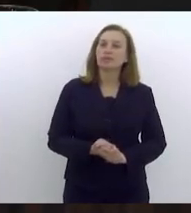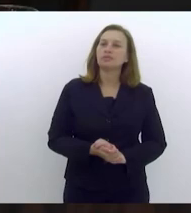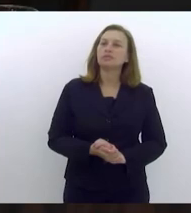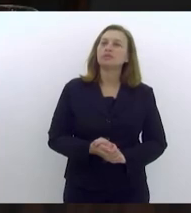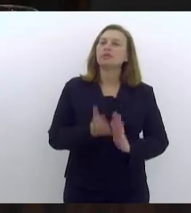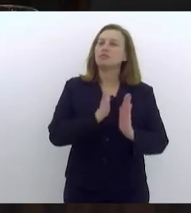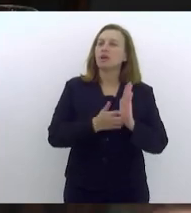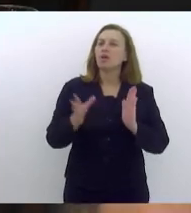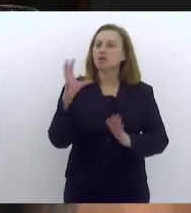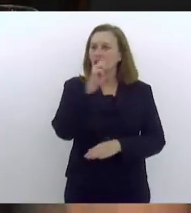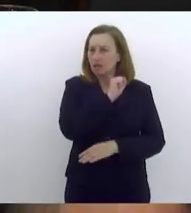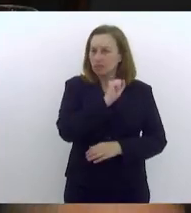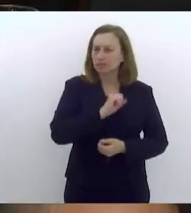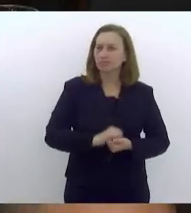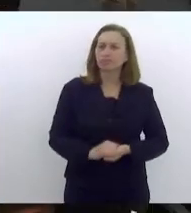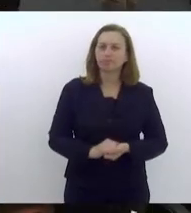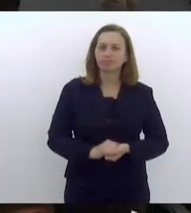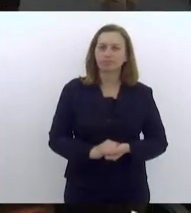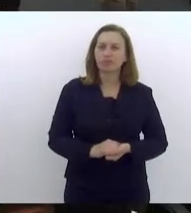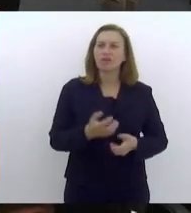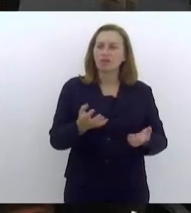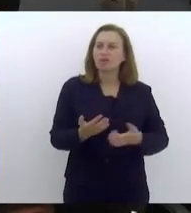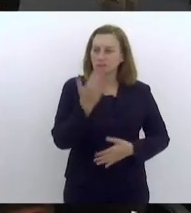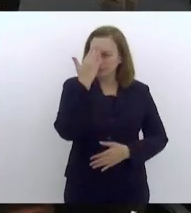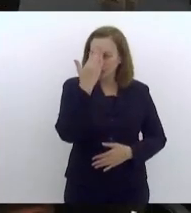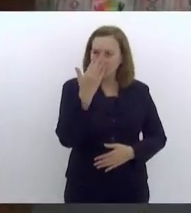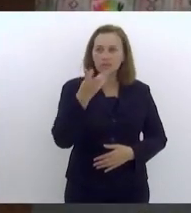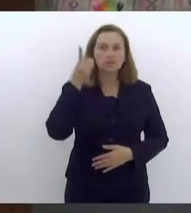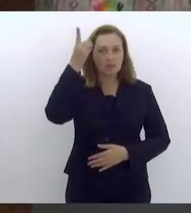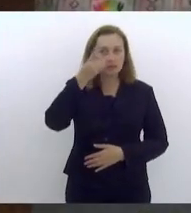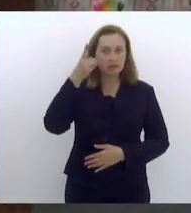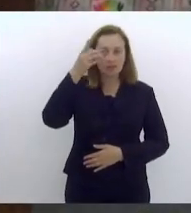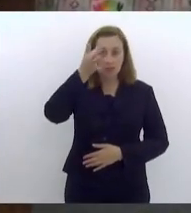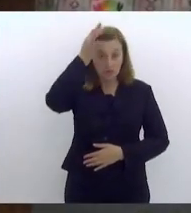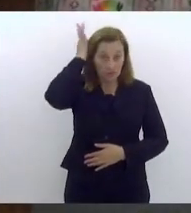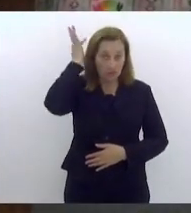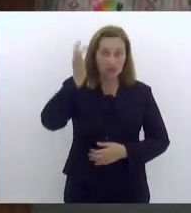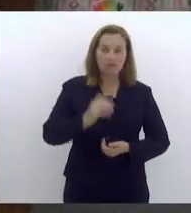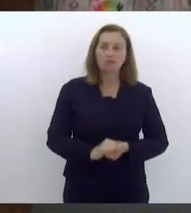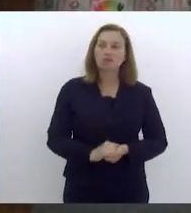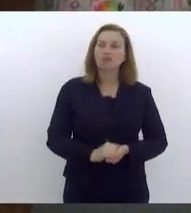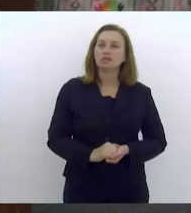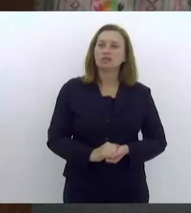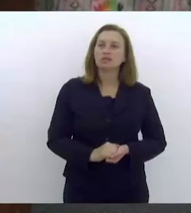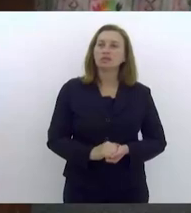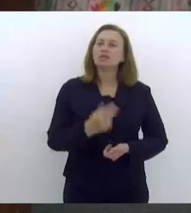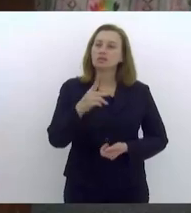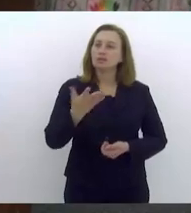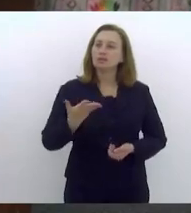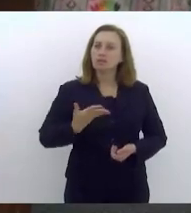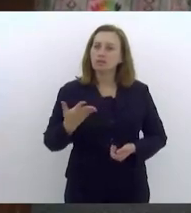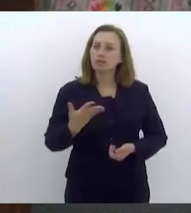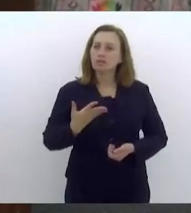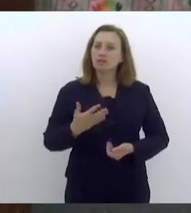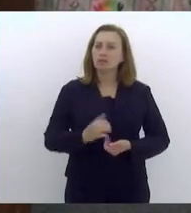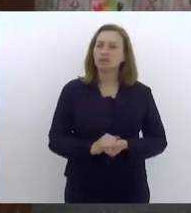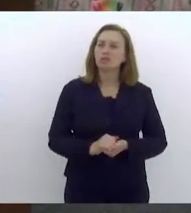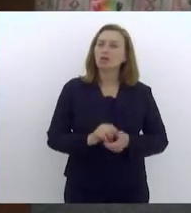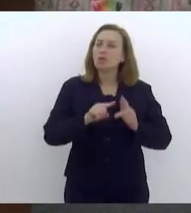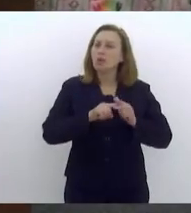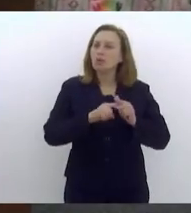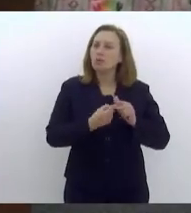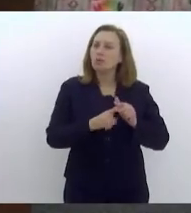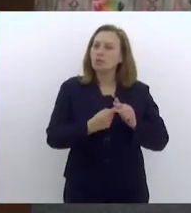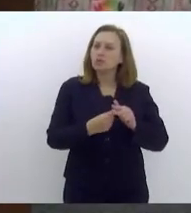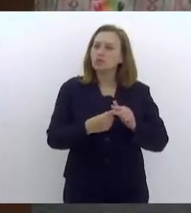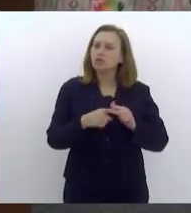Bem rapidinho, muito rápido. Eu queria agradecer ao deputado Fred Pacheco e os seus colegas pela alteração